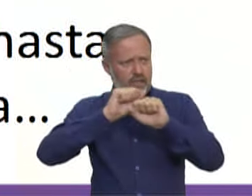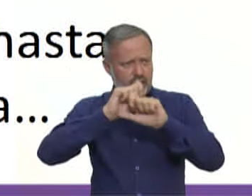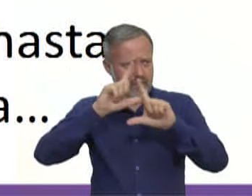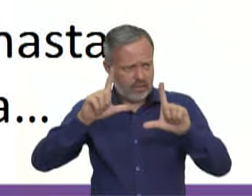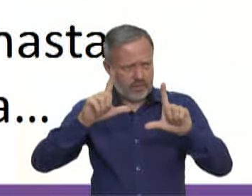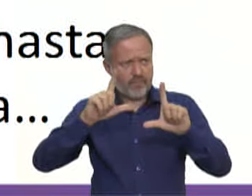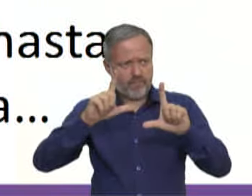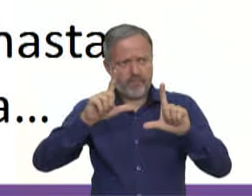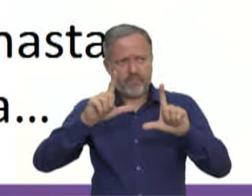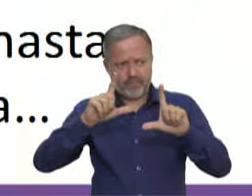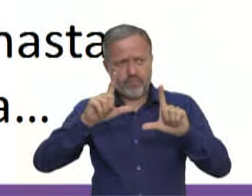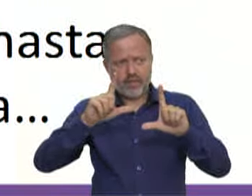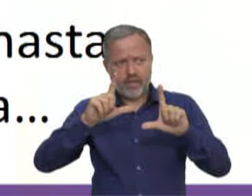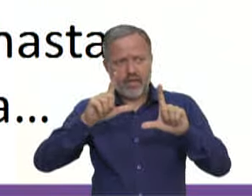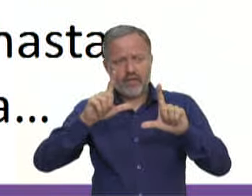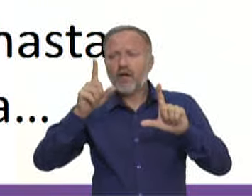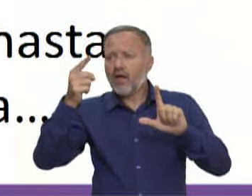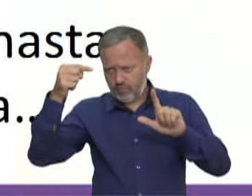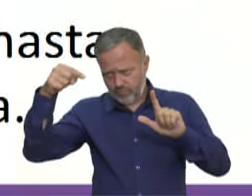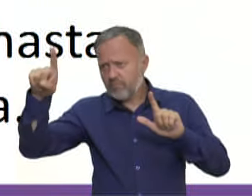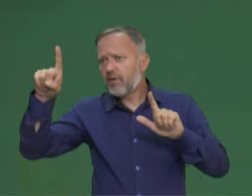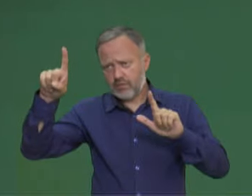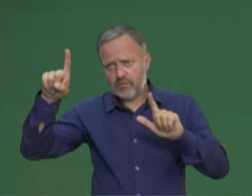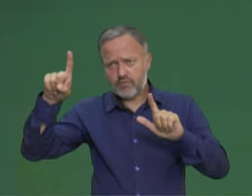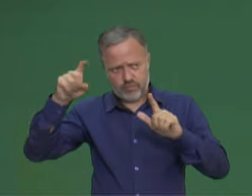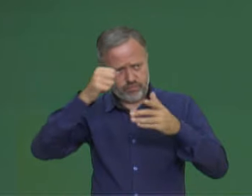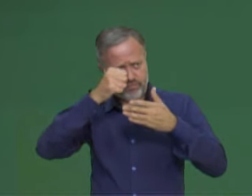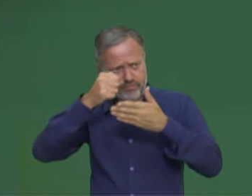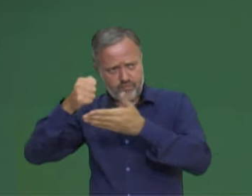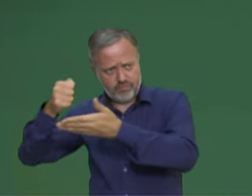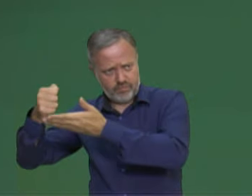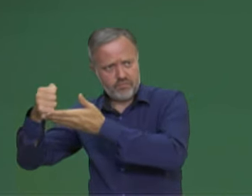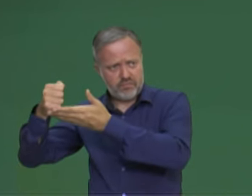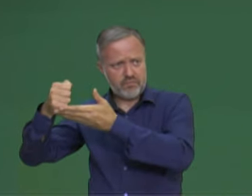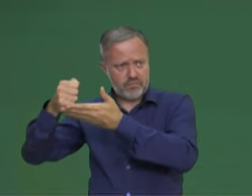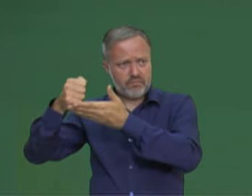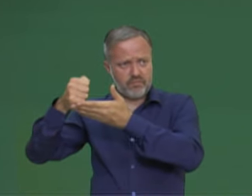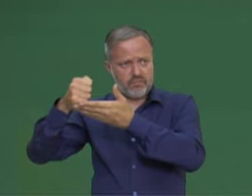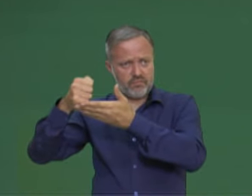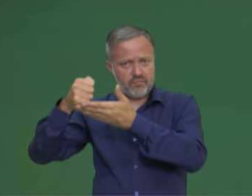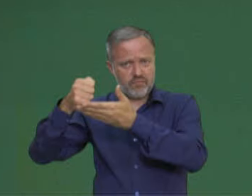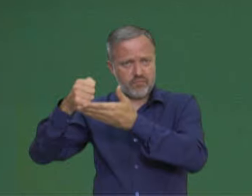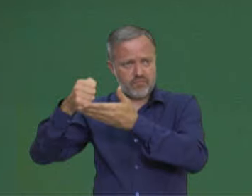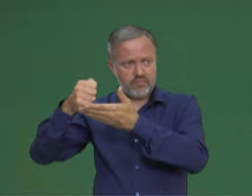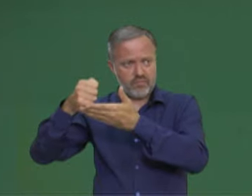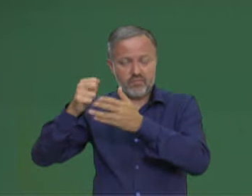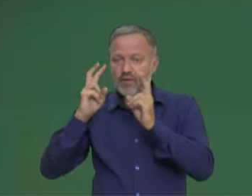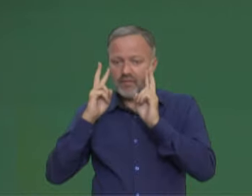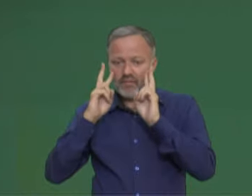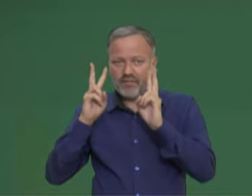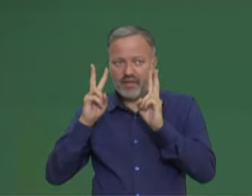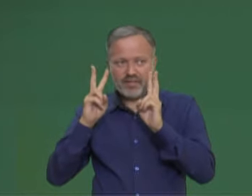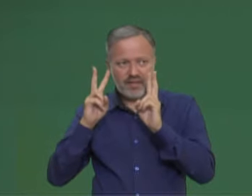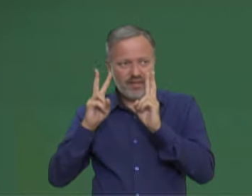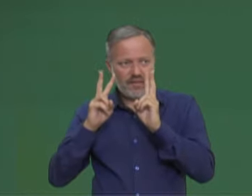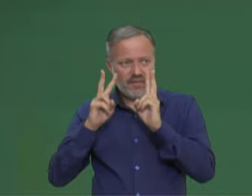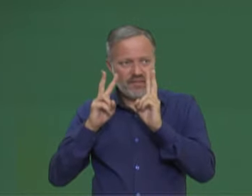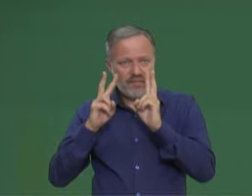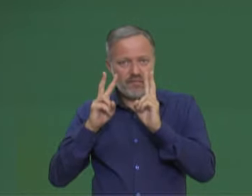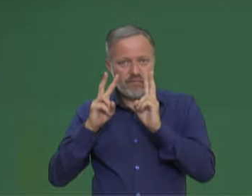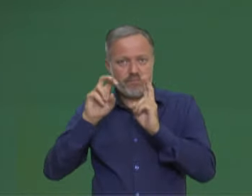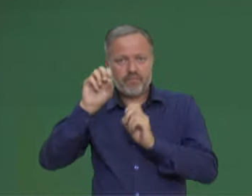ó, senhor, eu tenho esse se, que são marcas características aí de formalidade na terceira pessoa do